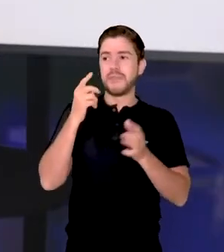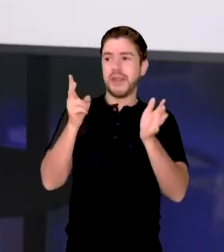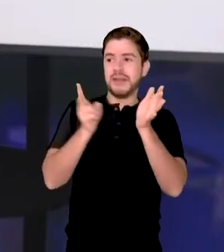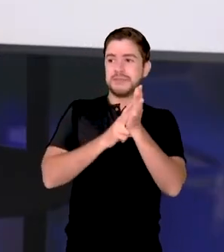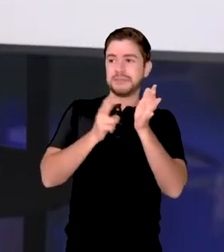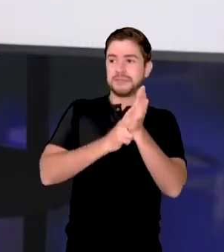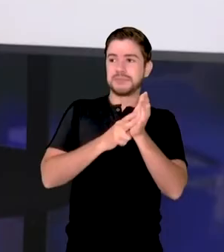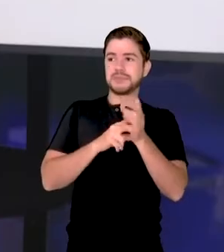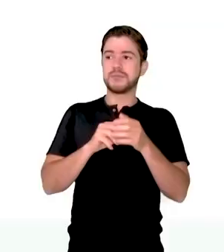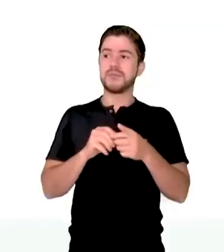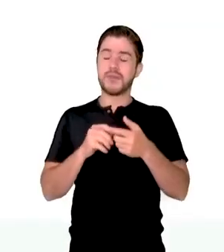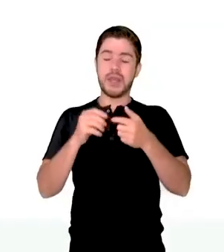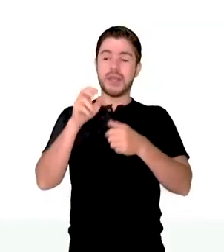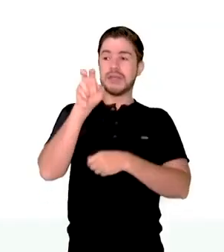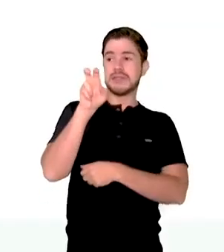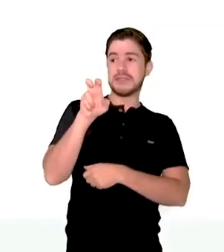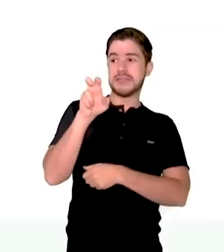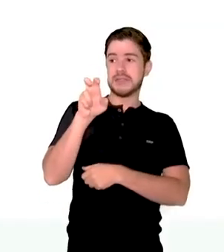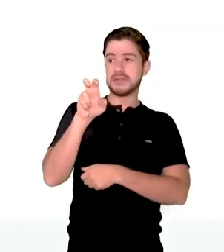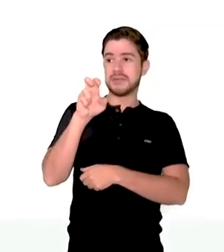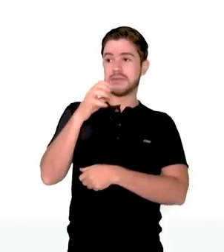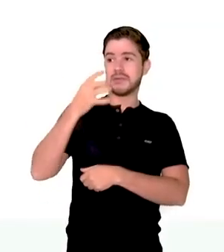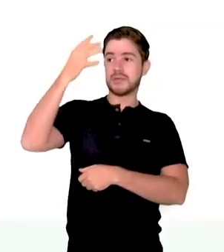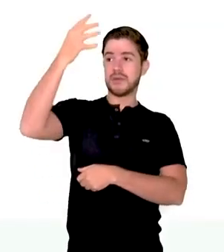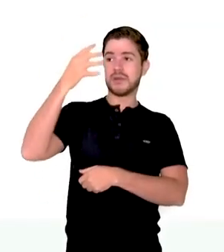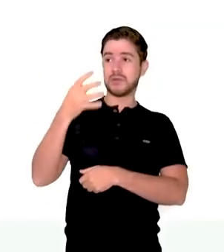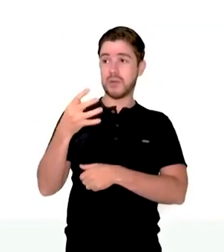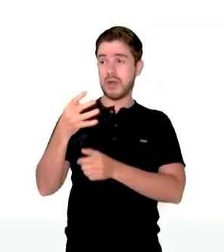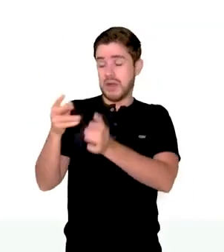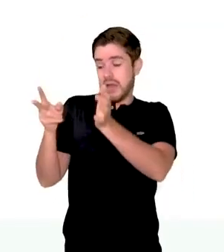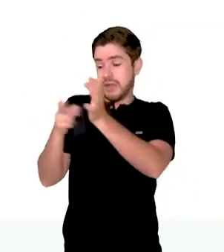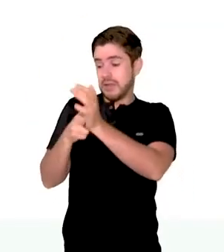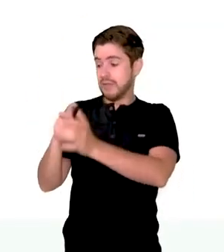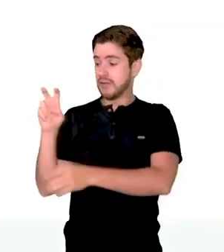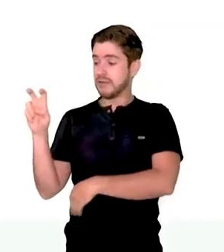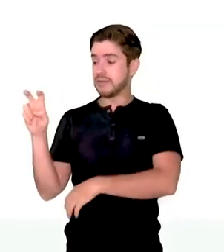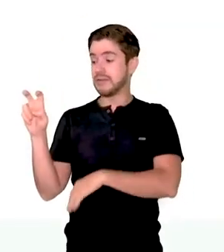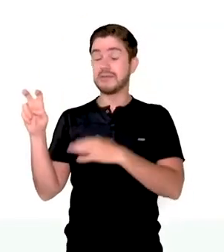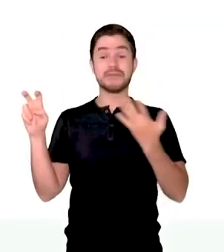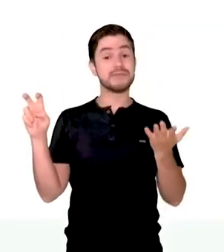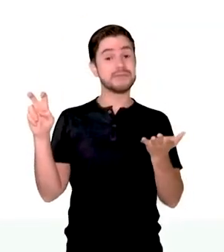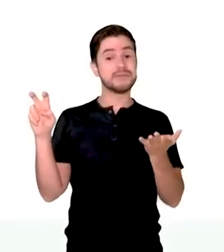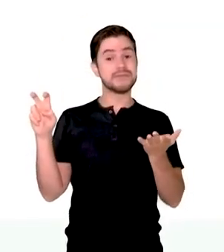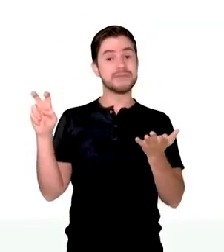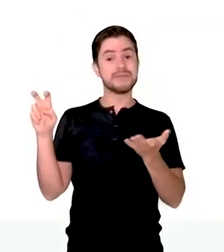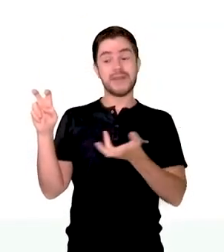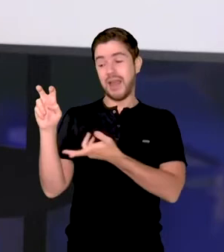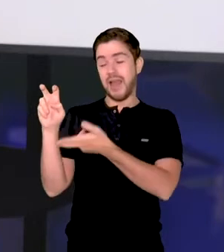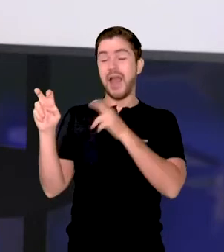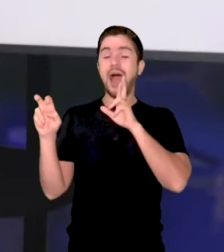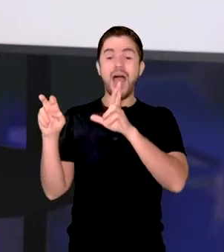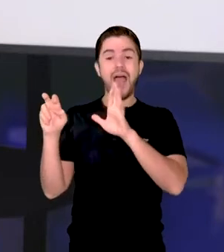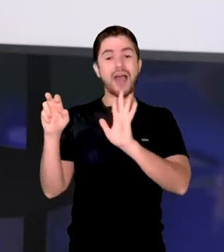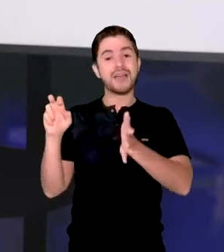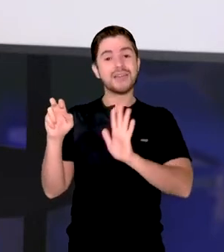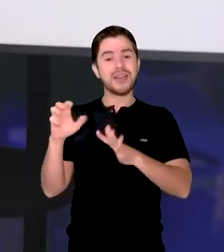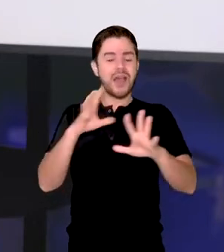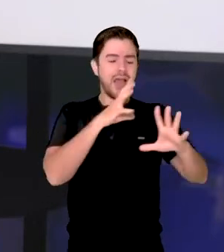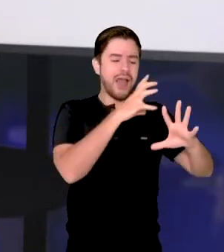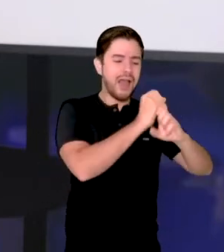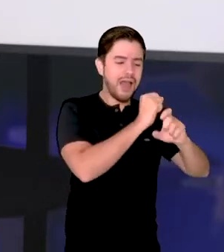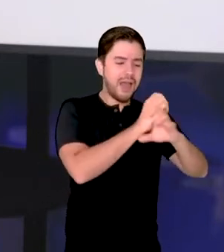do índice e quatro dividido para quatro dá um e cinco elevado à primeira potência é cinco beleza